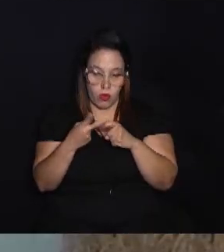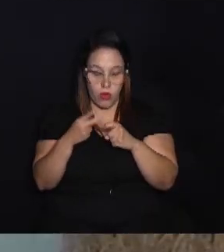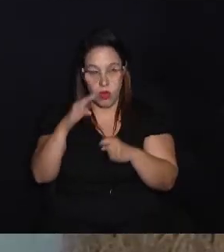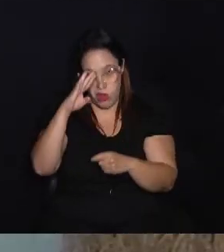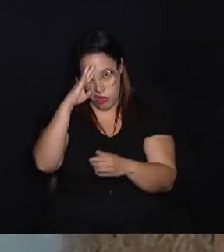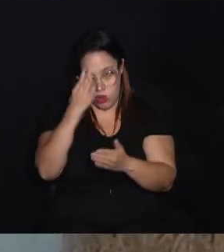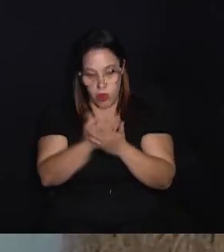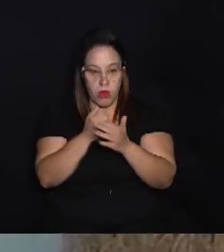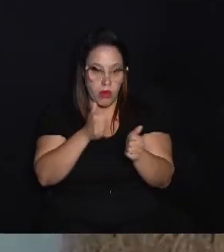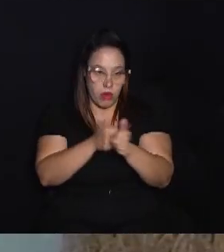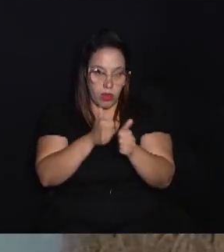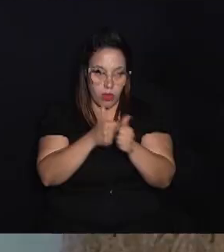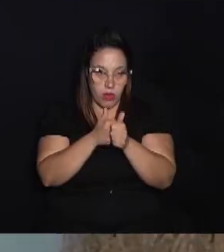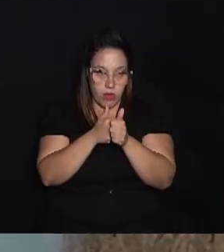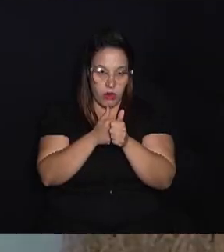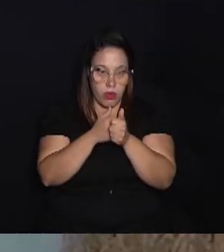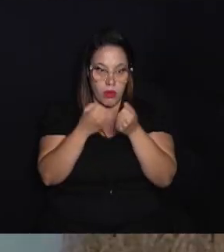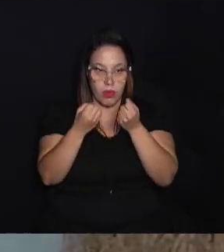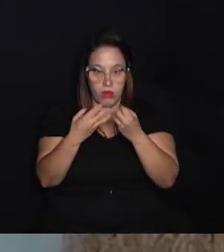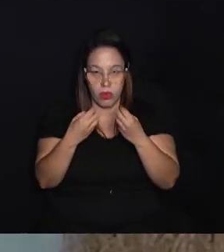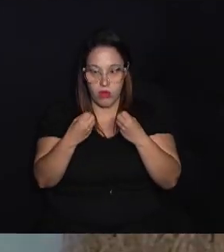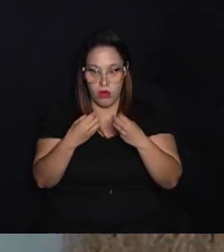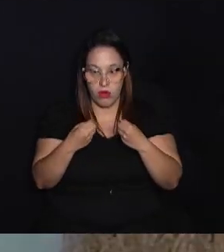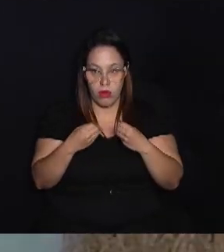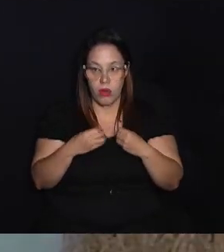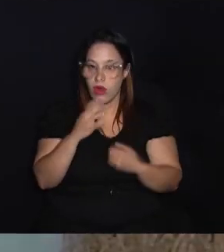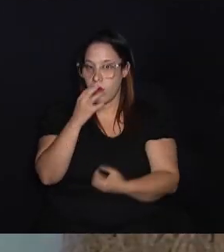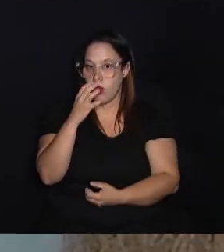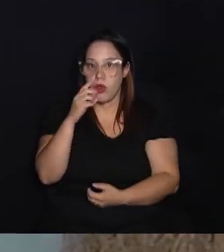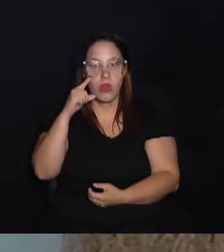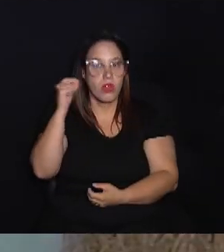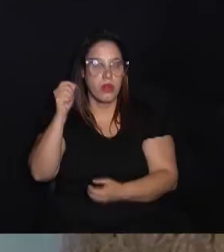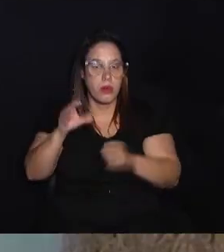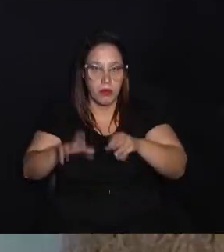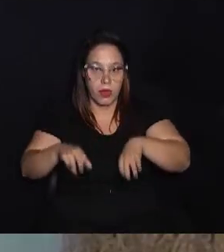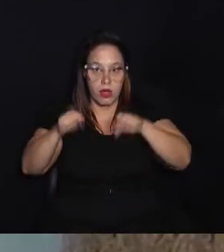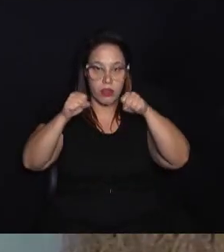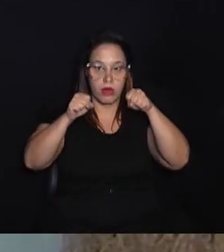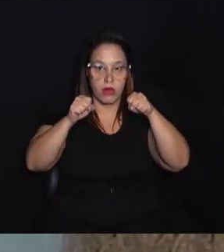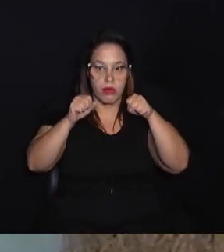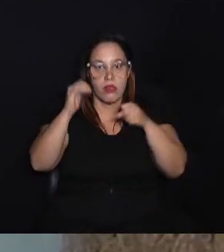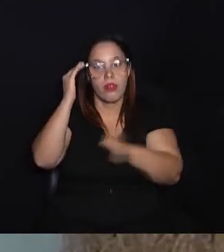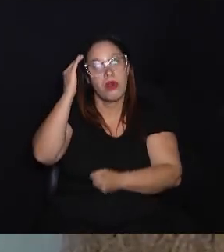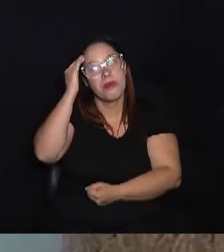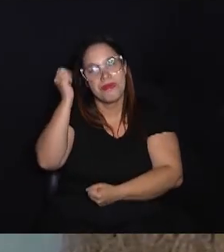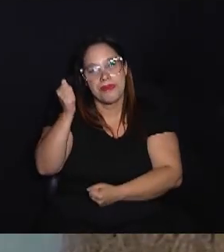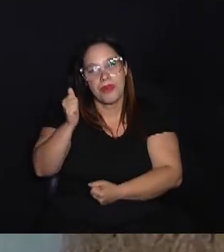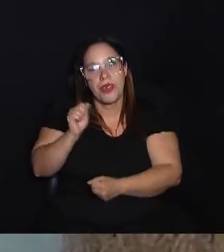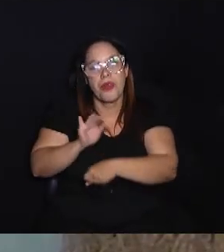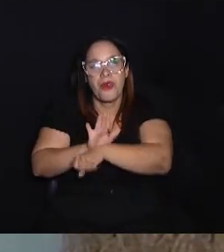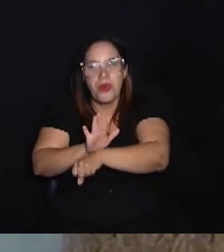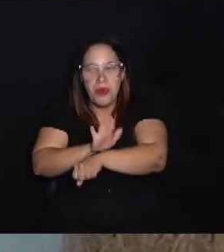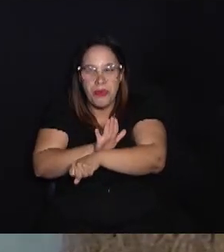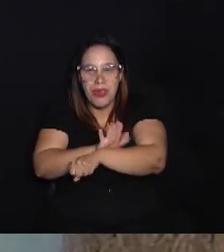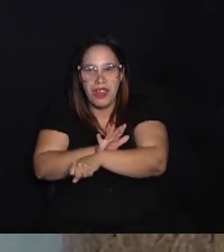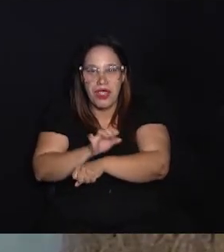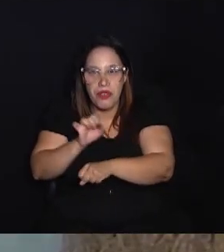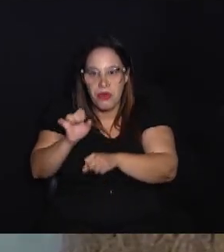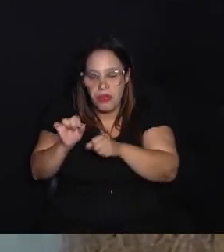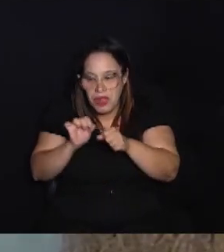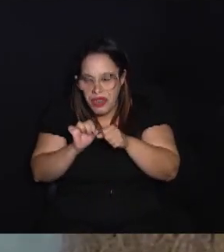próximo, já ter instruções, né? Porque cachorro e gato a gente pega e a gente já sabe como cuida, né? Já tem que fazer